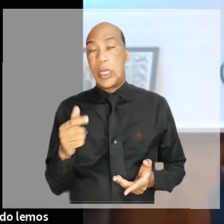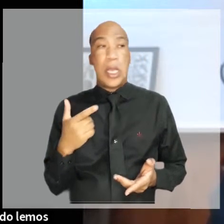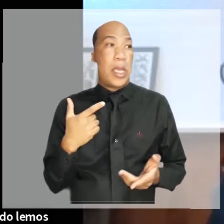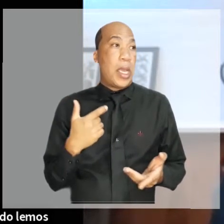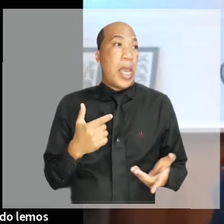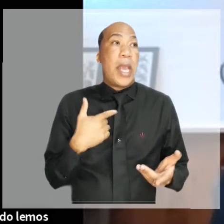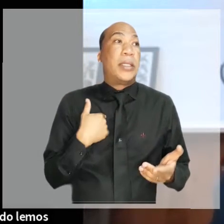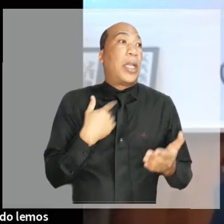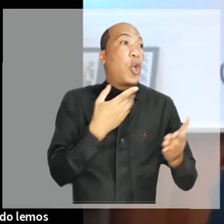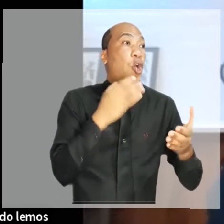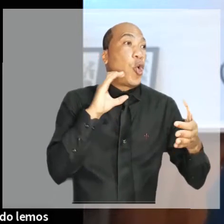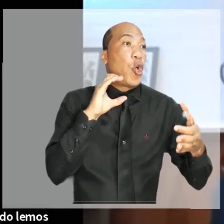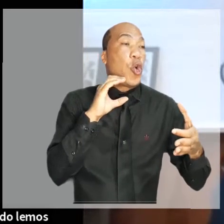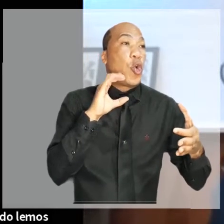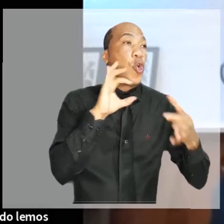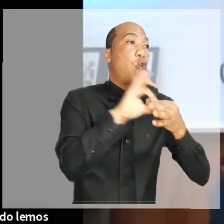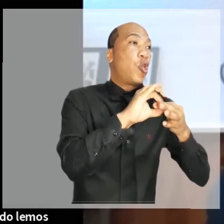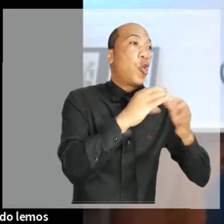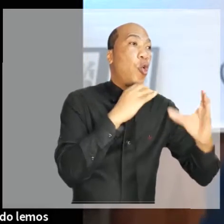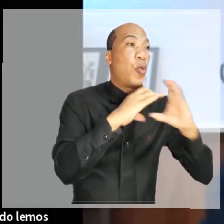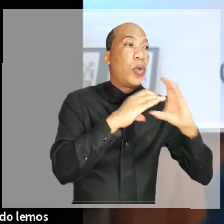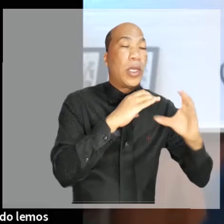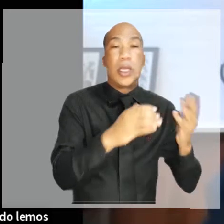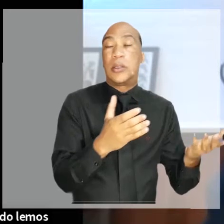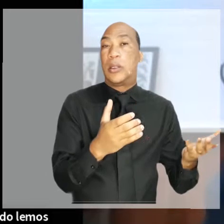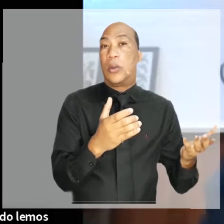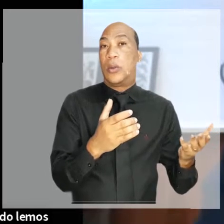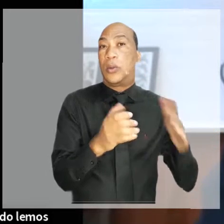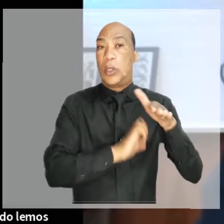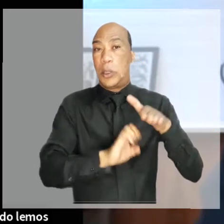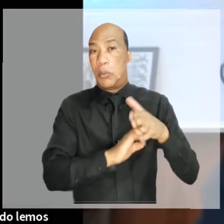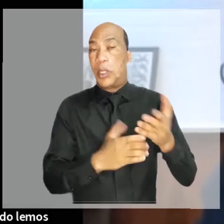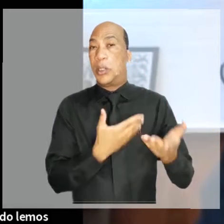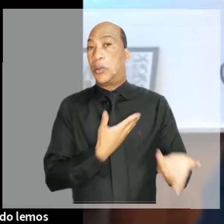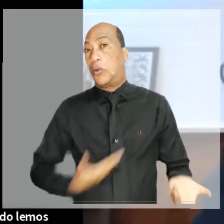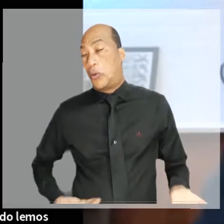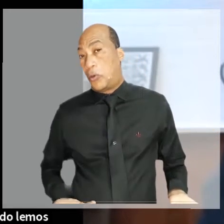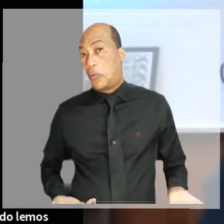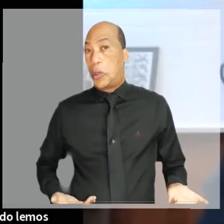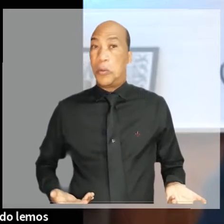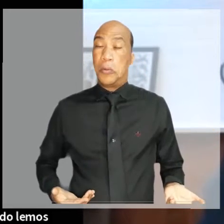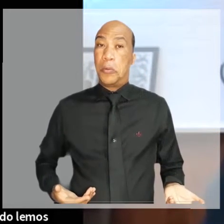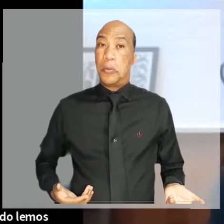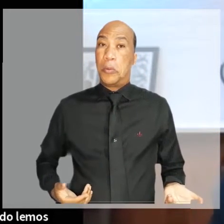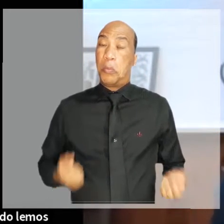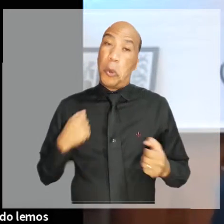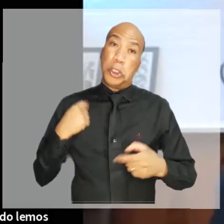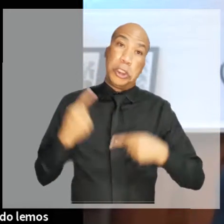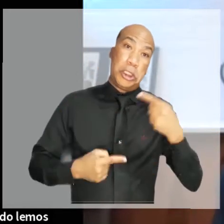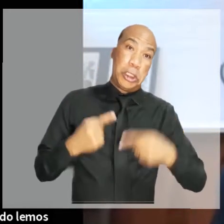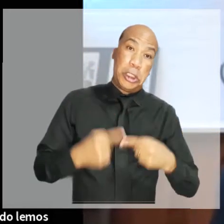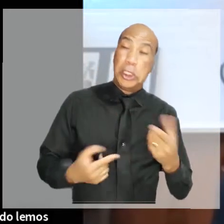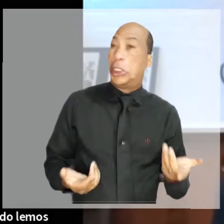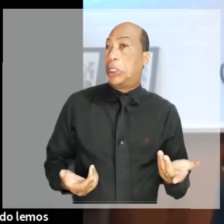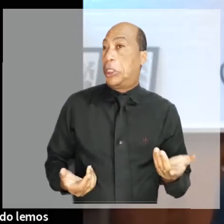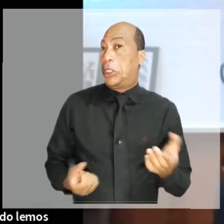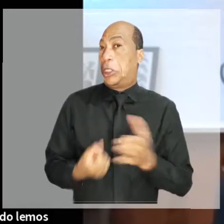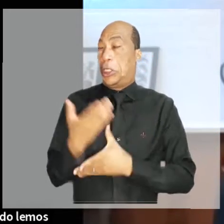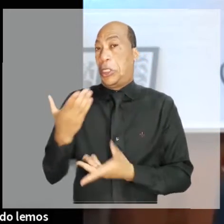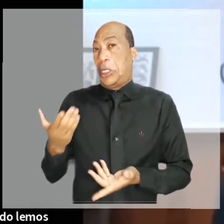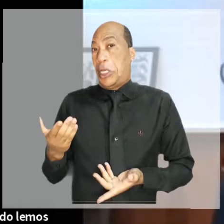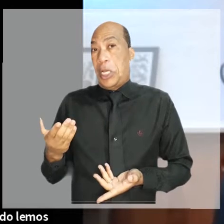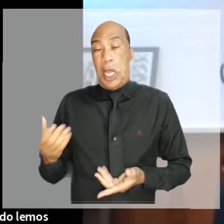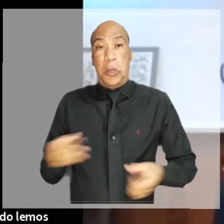privado, né? Políticas de aquisição que incluam, por exemplo, modelos inovadores e de startups. No Brasil, a gente